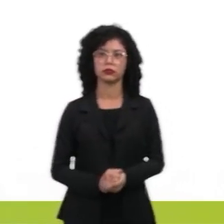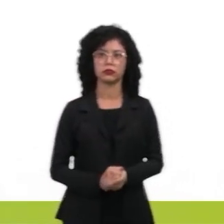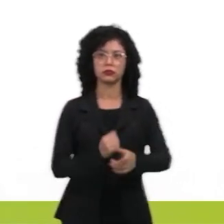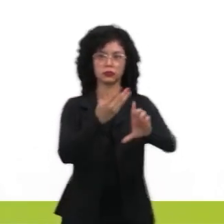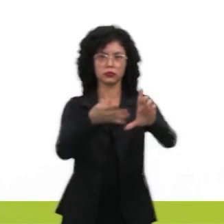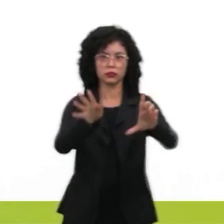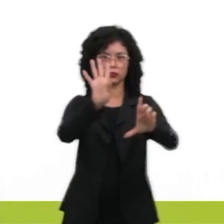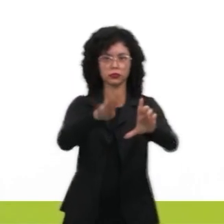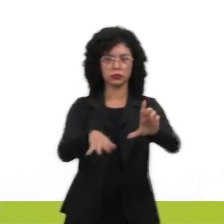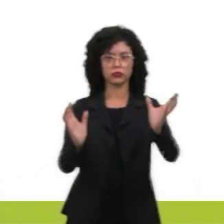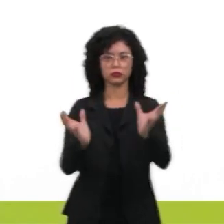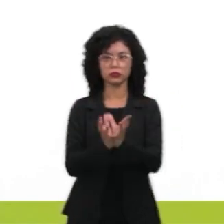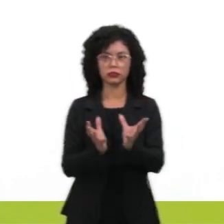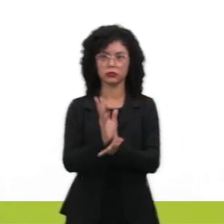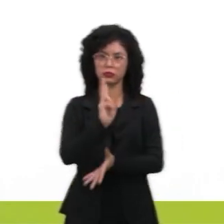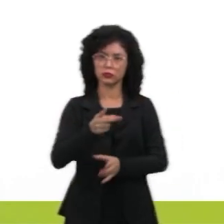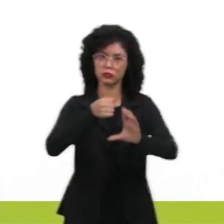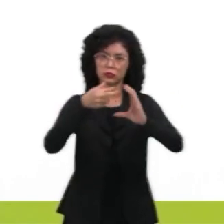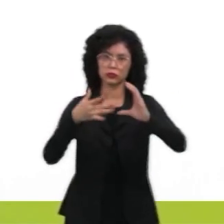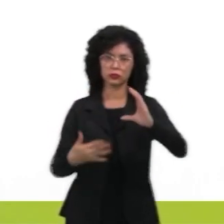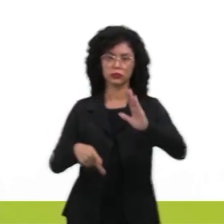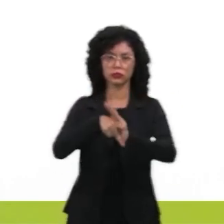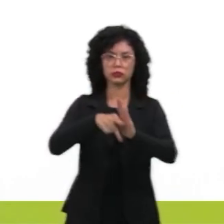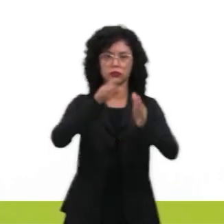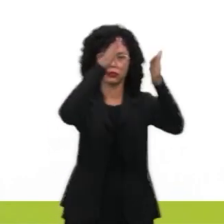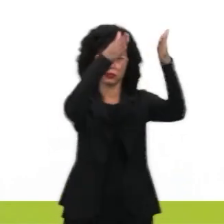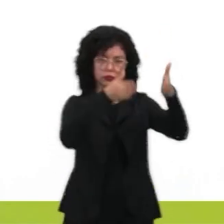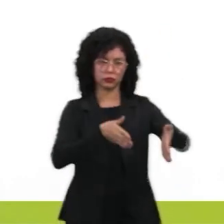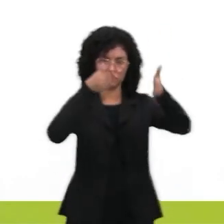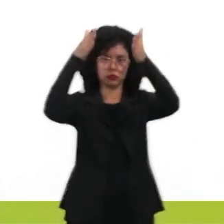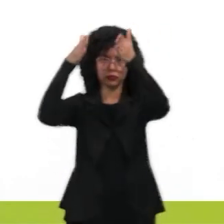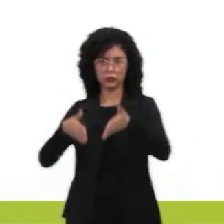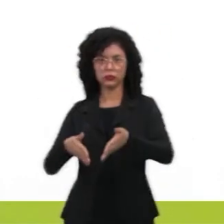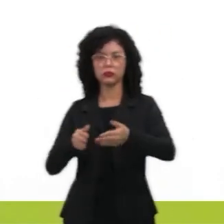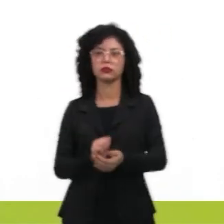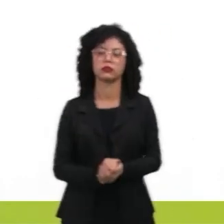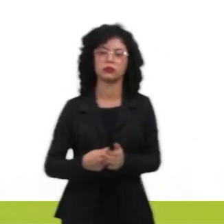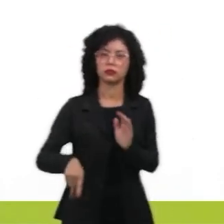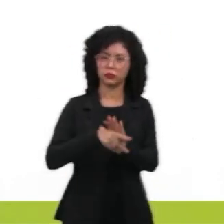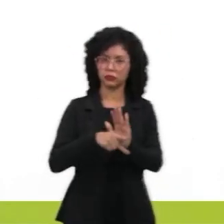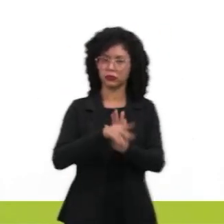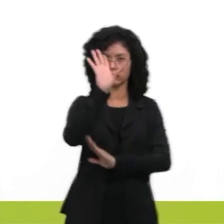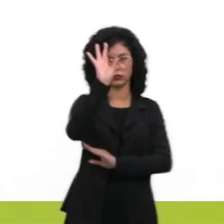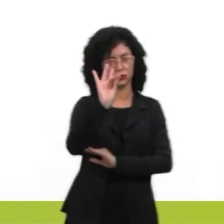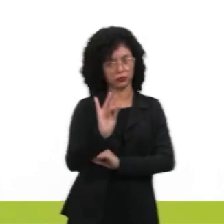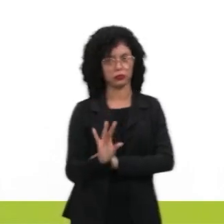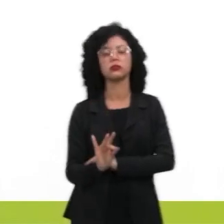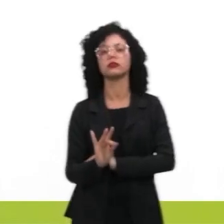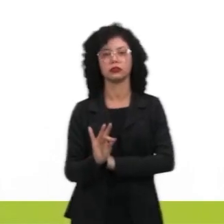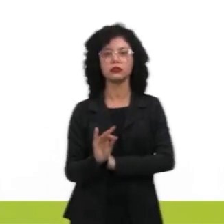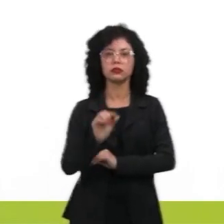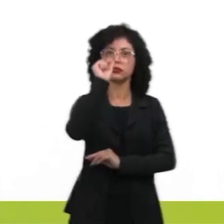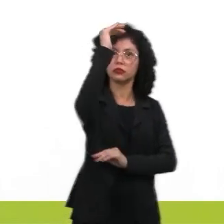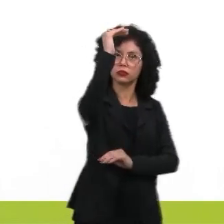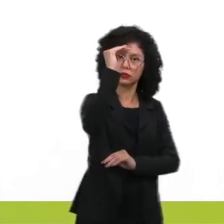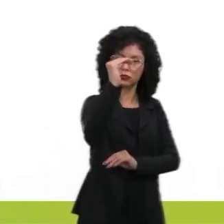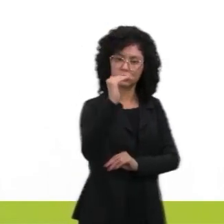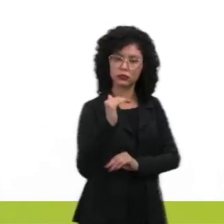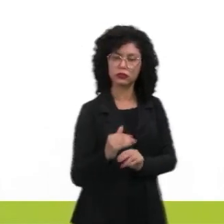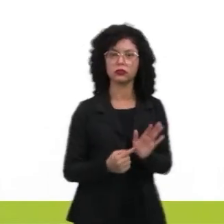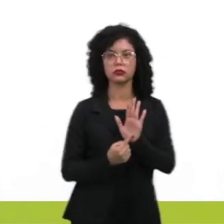e agrupe as grandezas de mesma espécie na mesma coluna, ou seja, a grandeza específica para cada item que